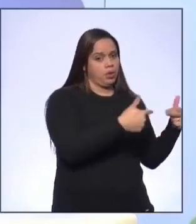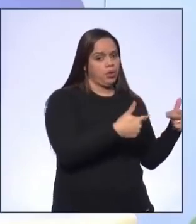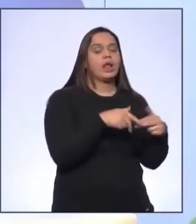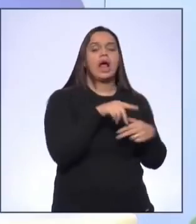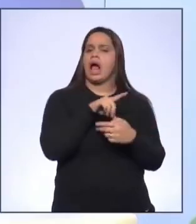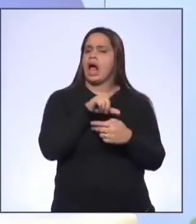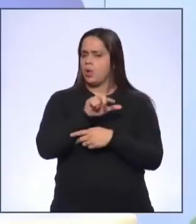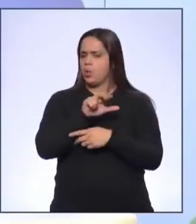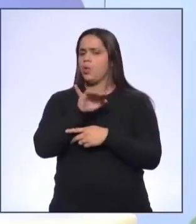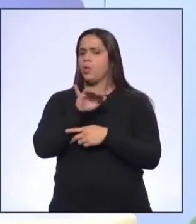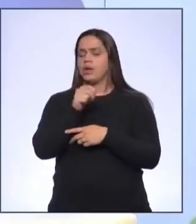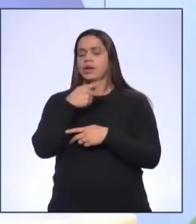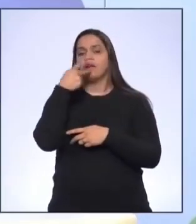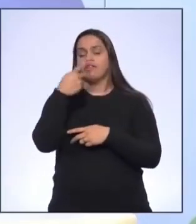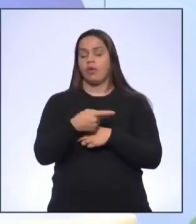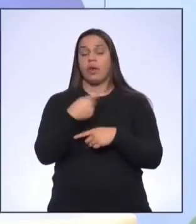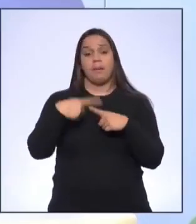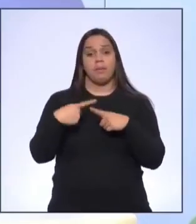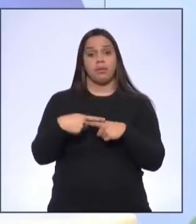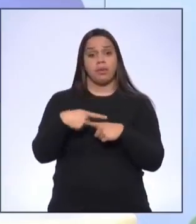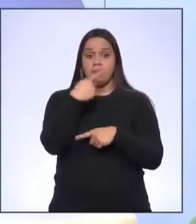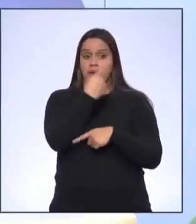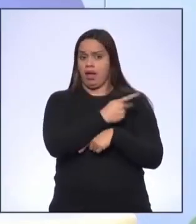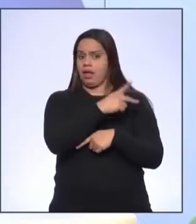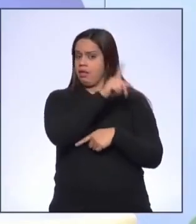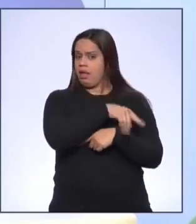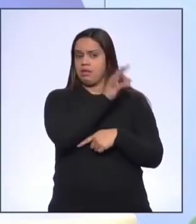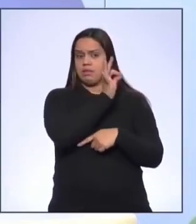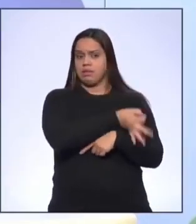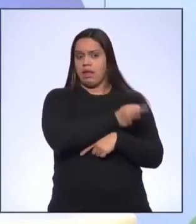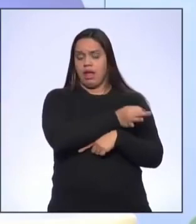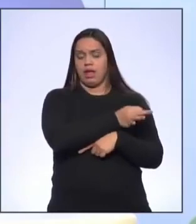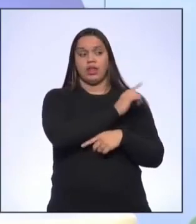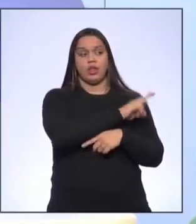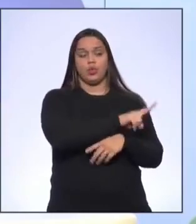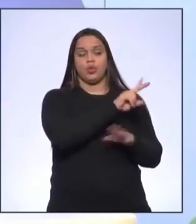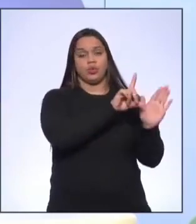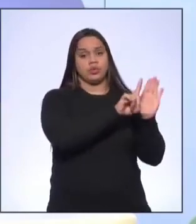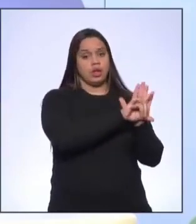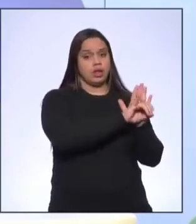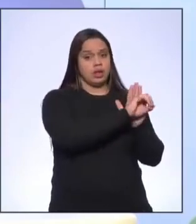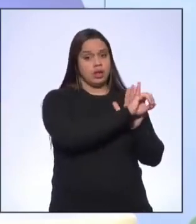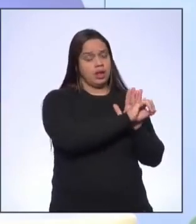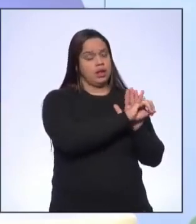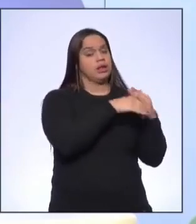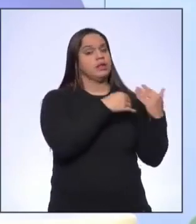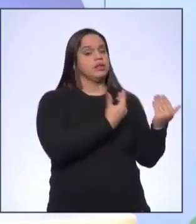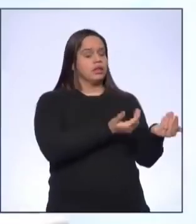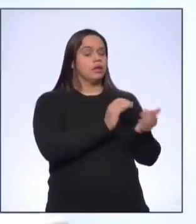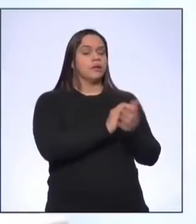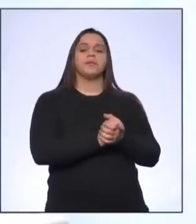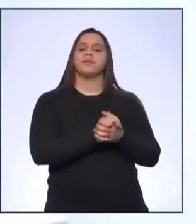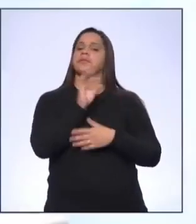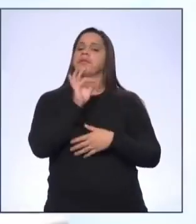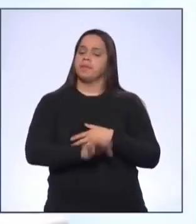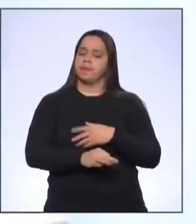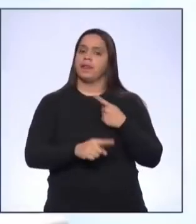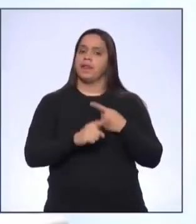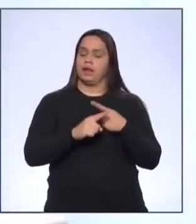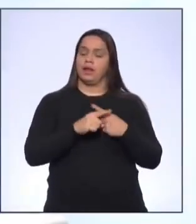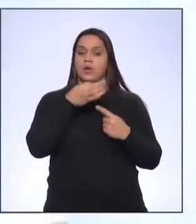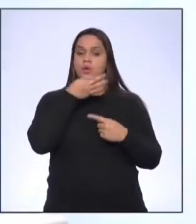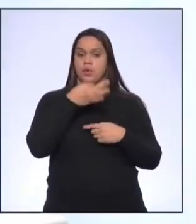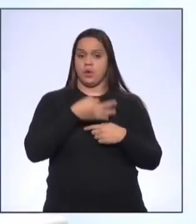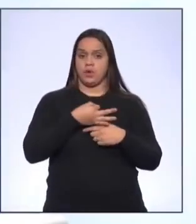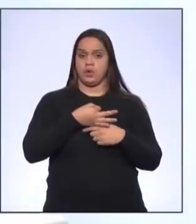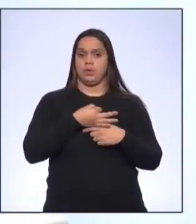disse o seguinte: porque para eles é correto, eles usam a lei. Exatamente. E o argumento